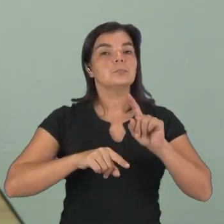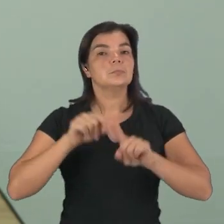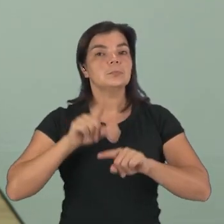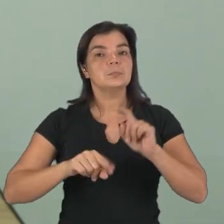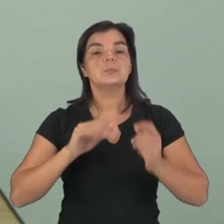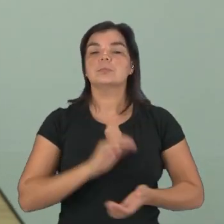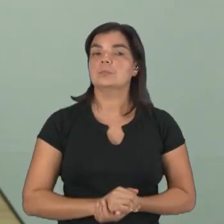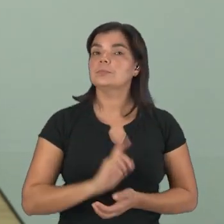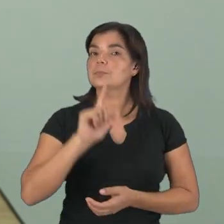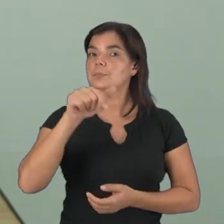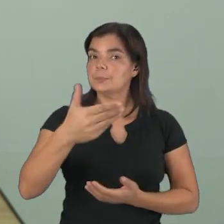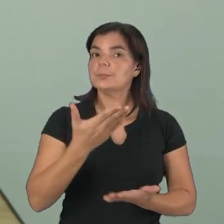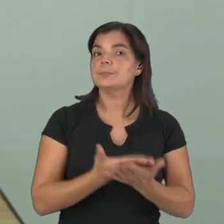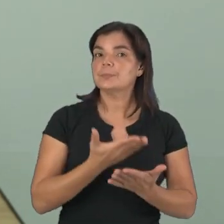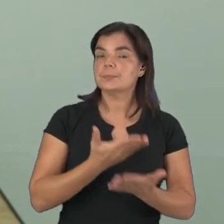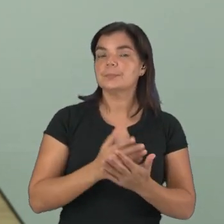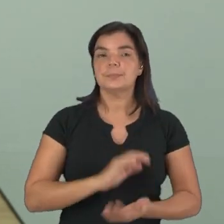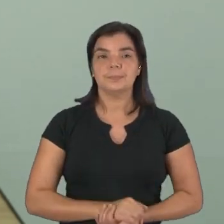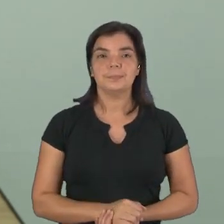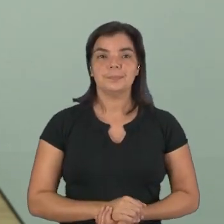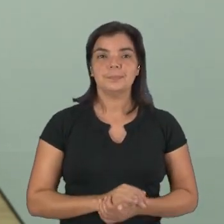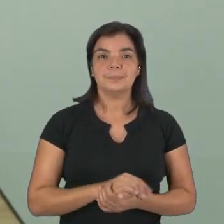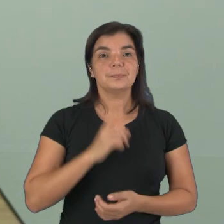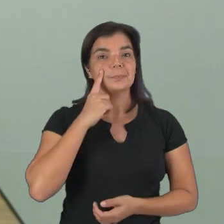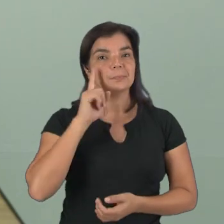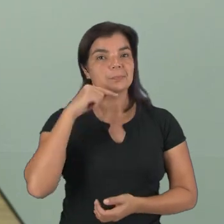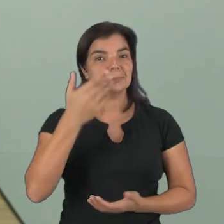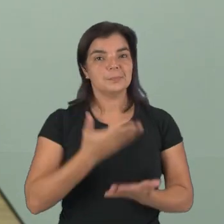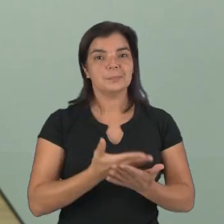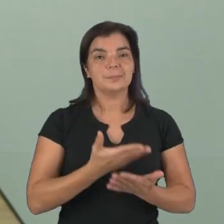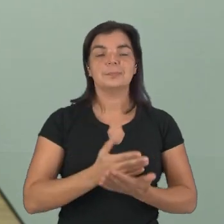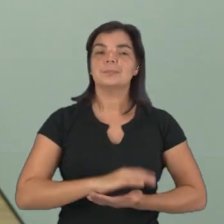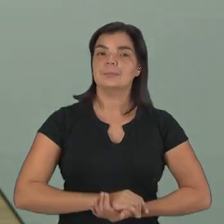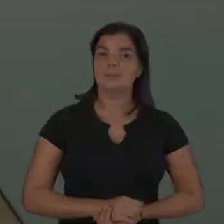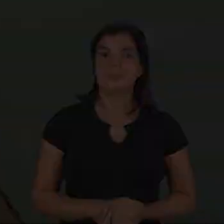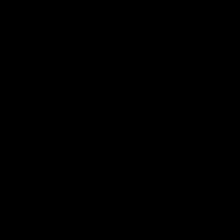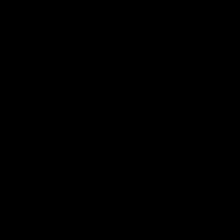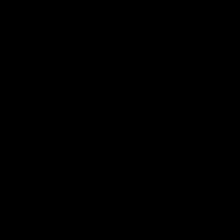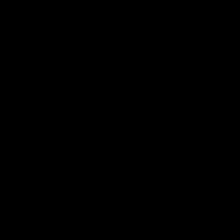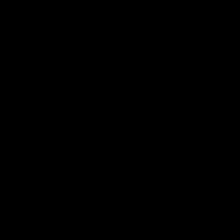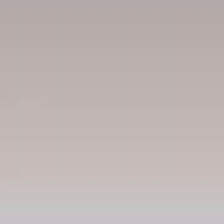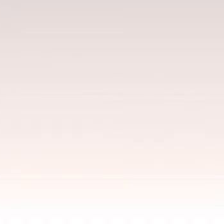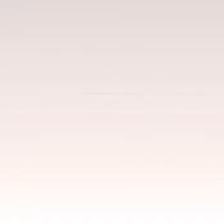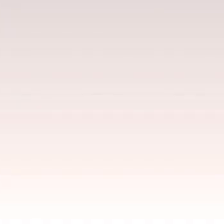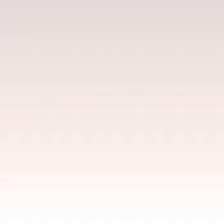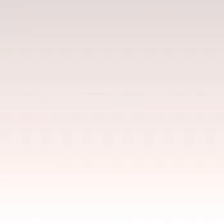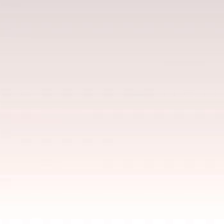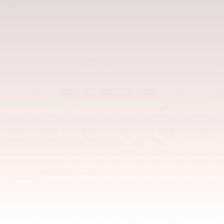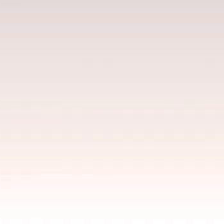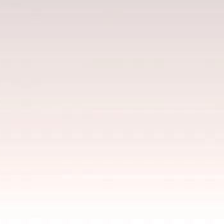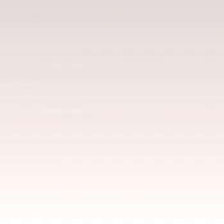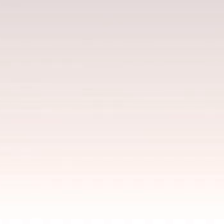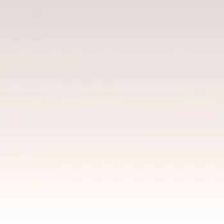material e outras videoaulas, tá bom? Te vejo na próxima aula.